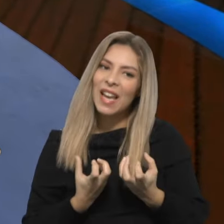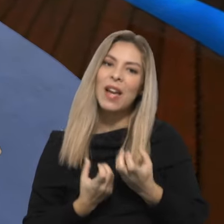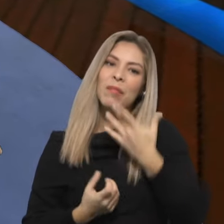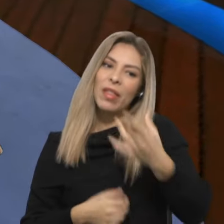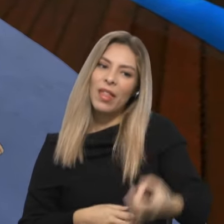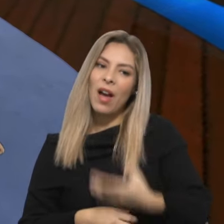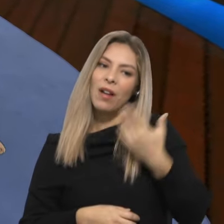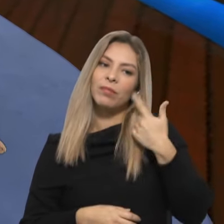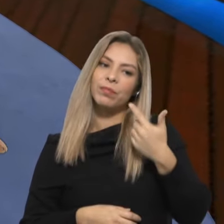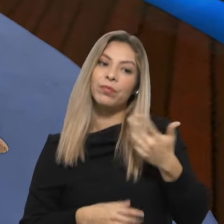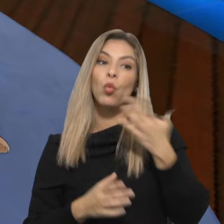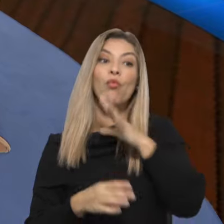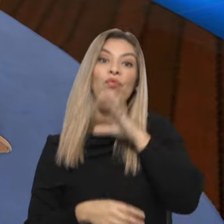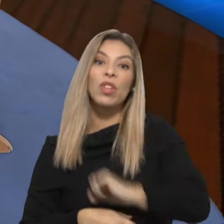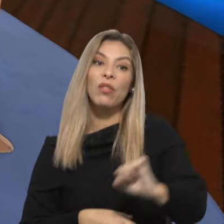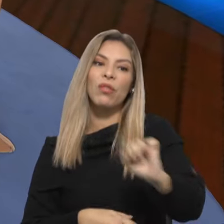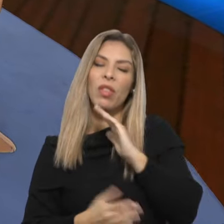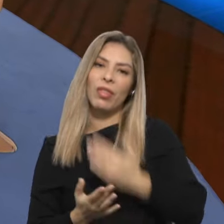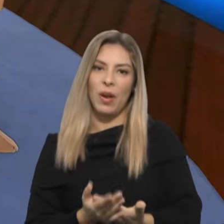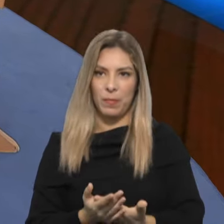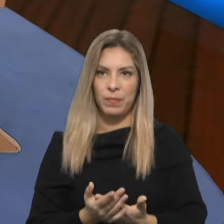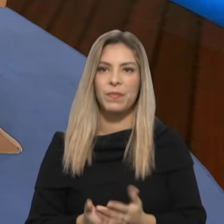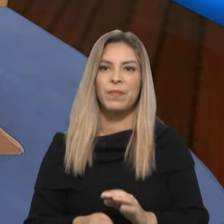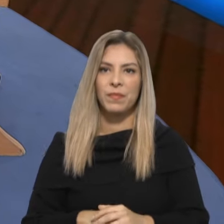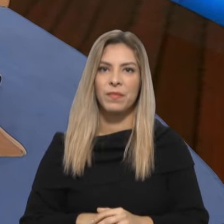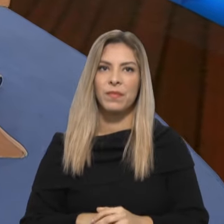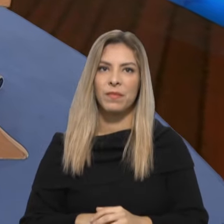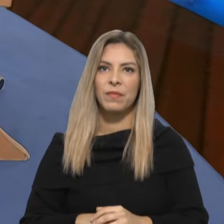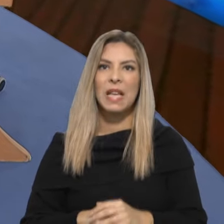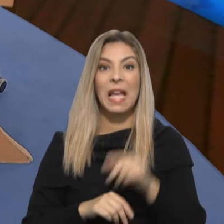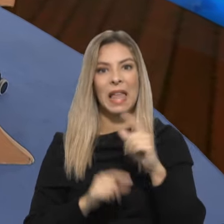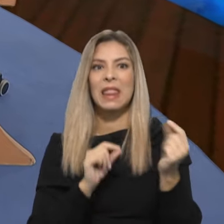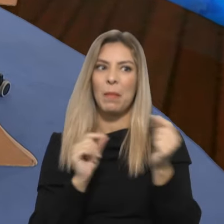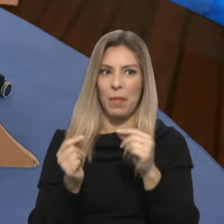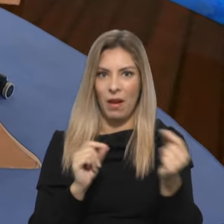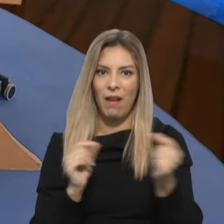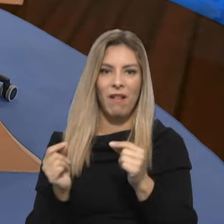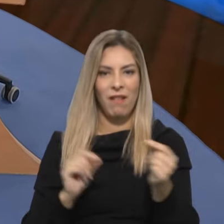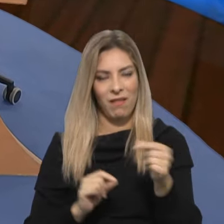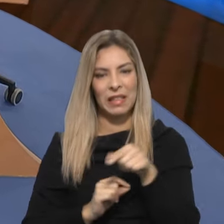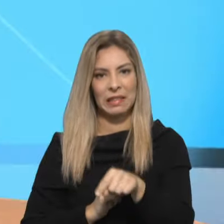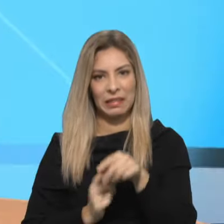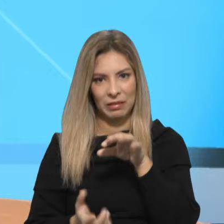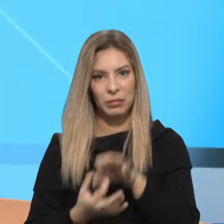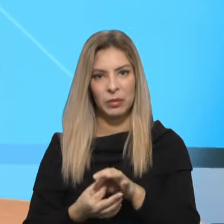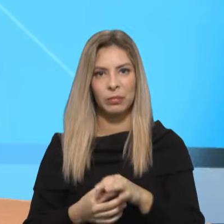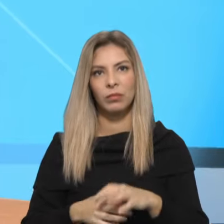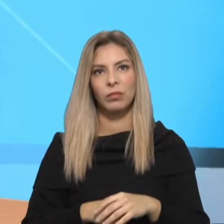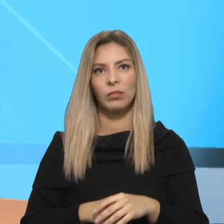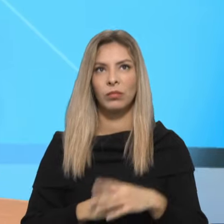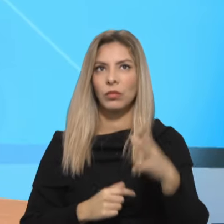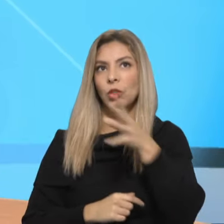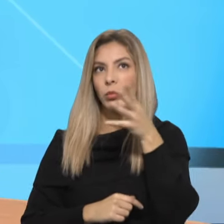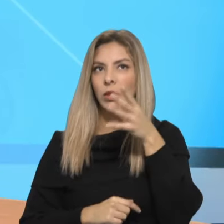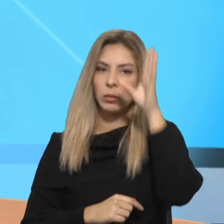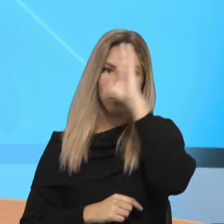plena que o Filho lhe concede. Enfim, esse é o debate, mais teológico, mas que explica, de facto, o que se